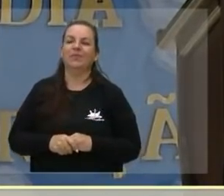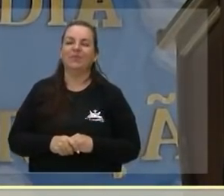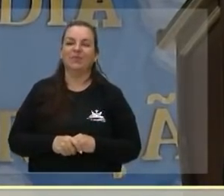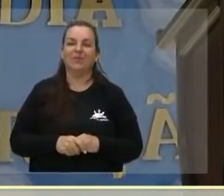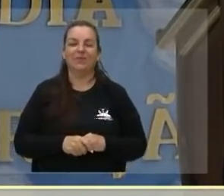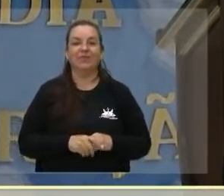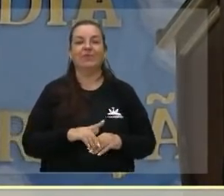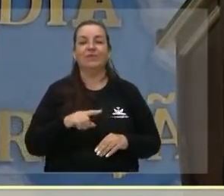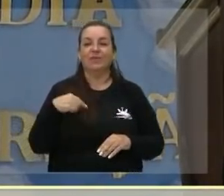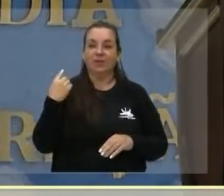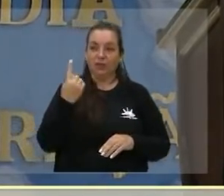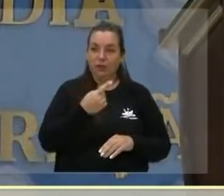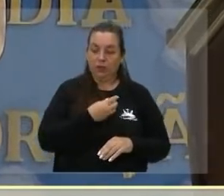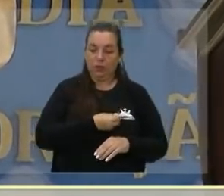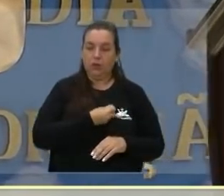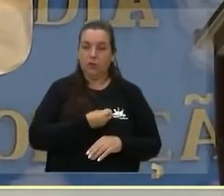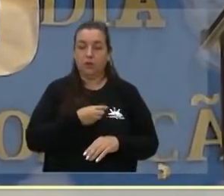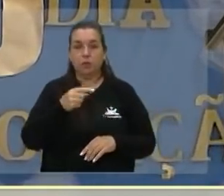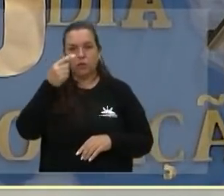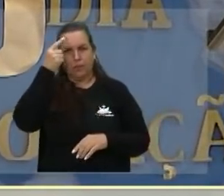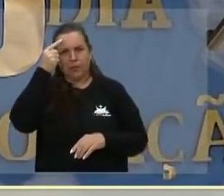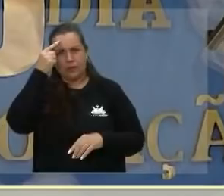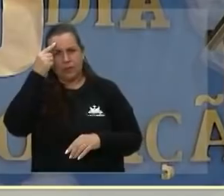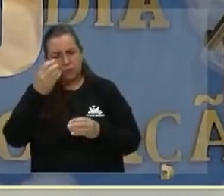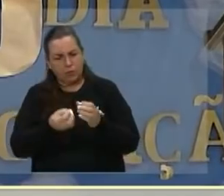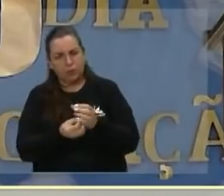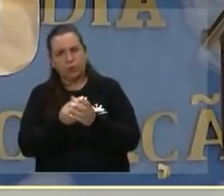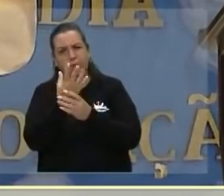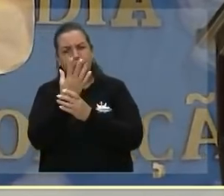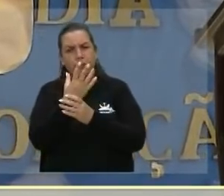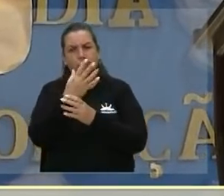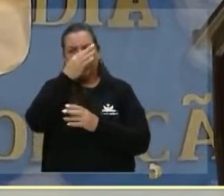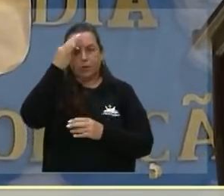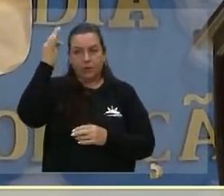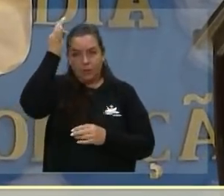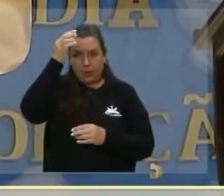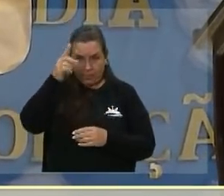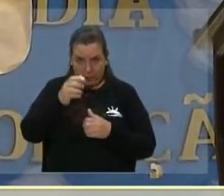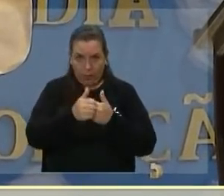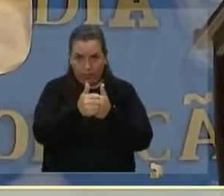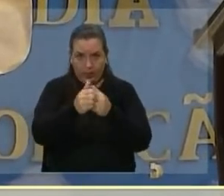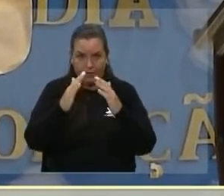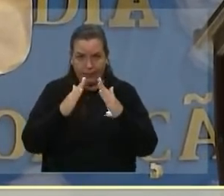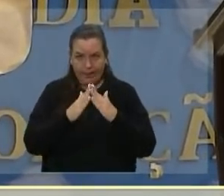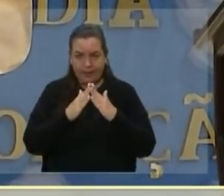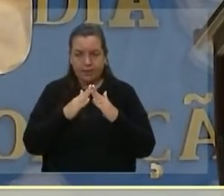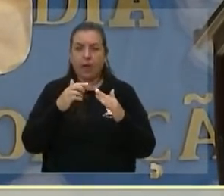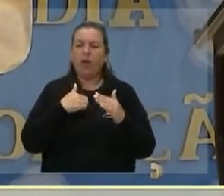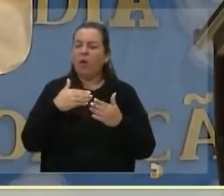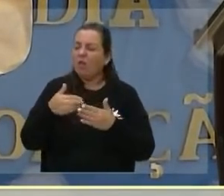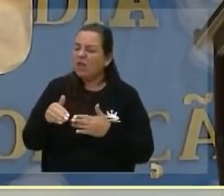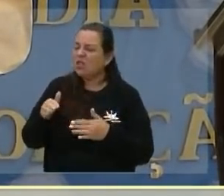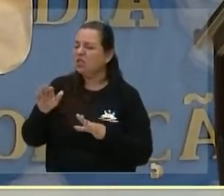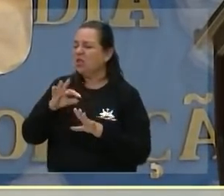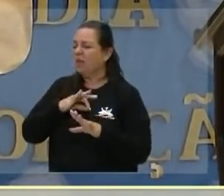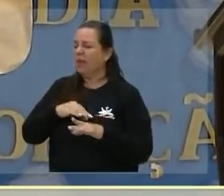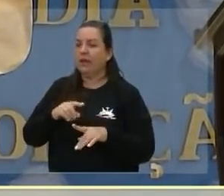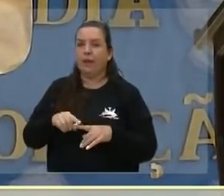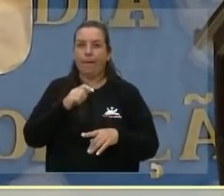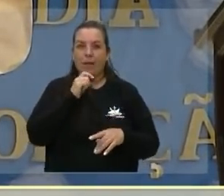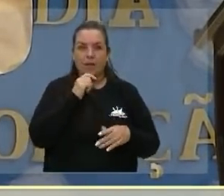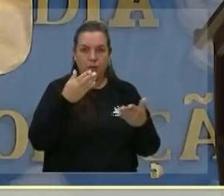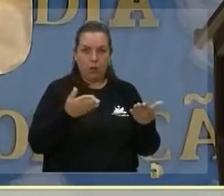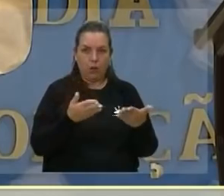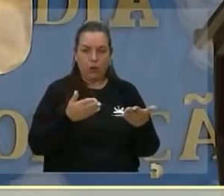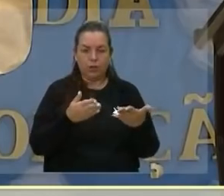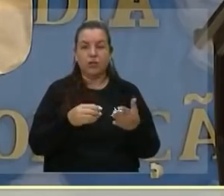nós estamos refletindo sobre os frutos do espírito santo não sei se está acompanhando em casa eu perdi padre ainda